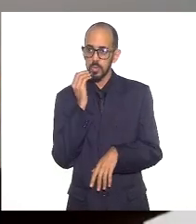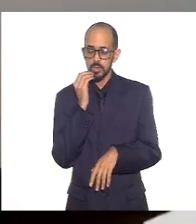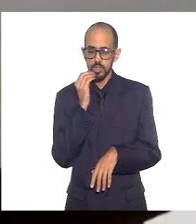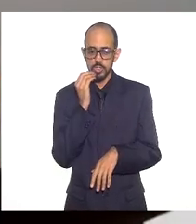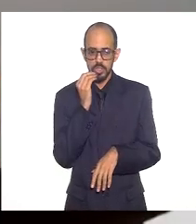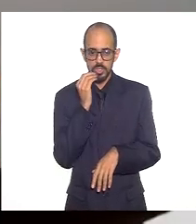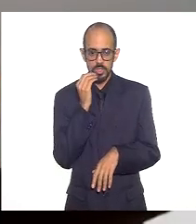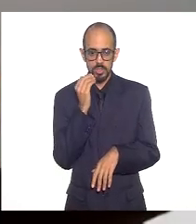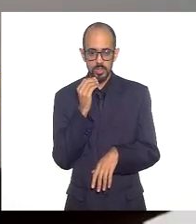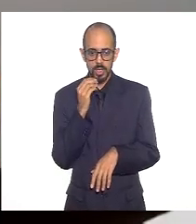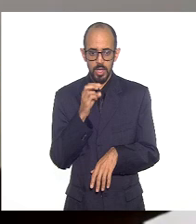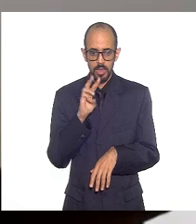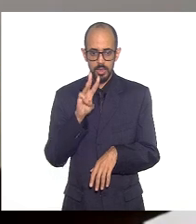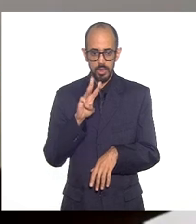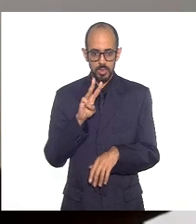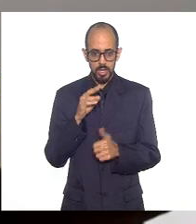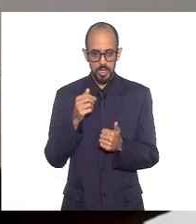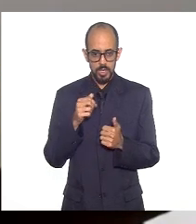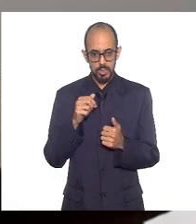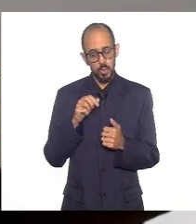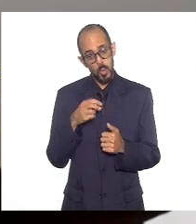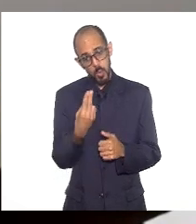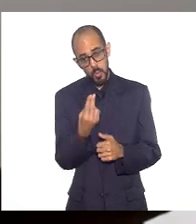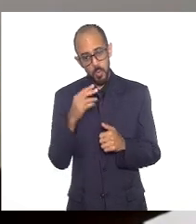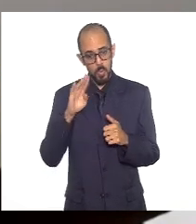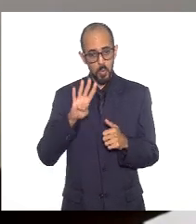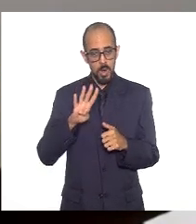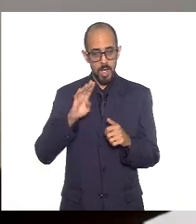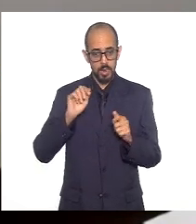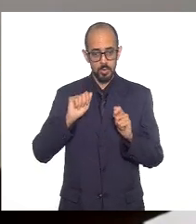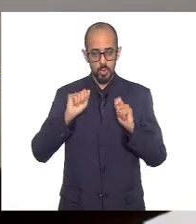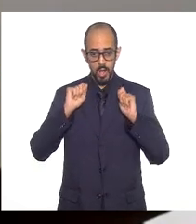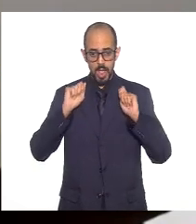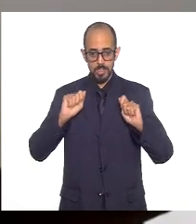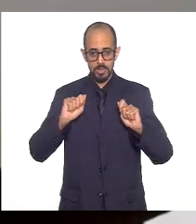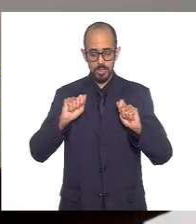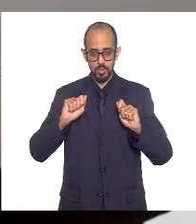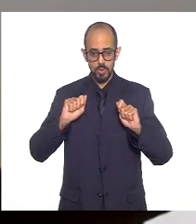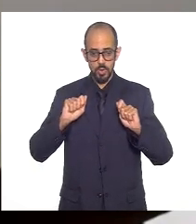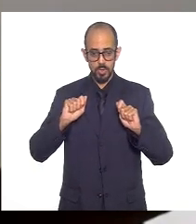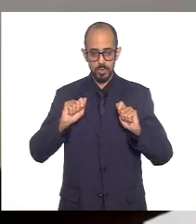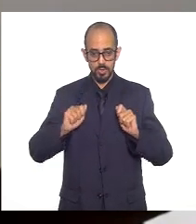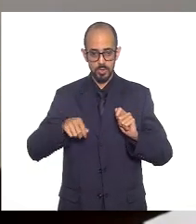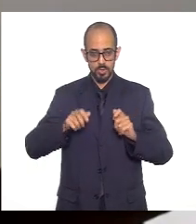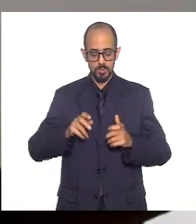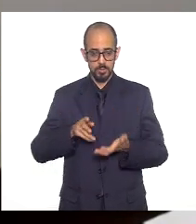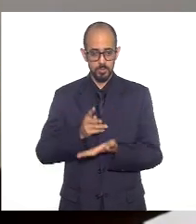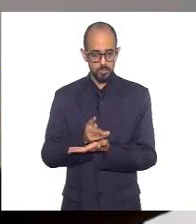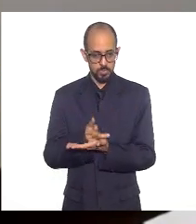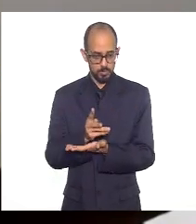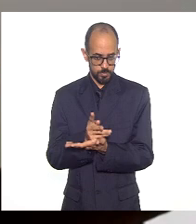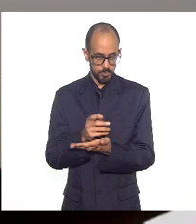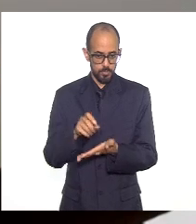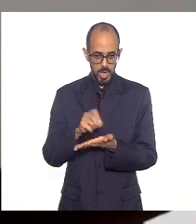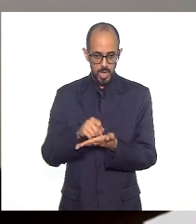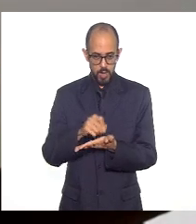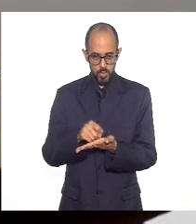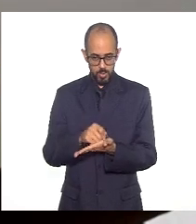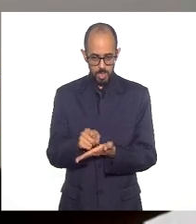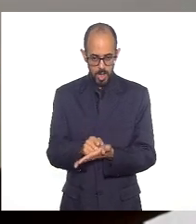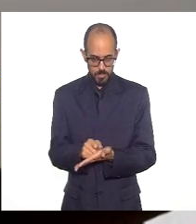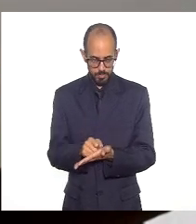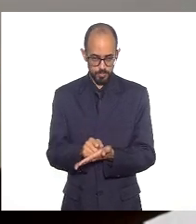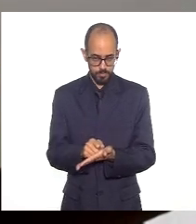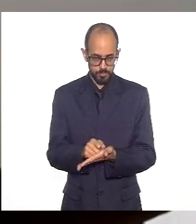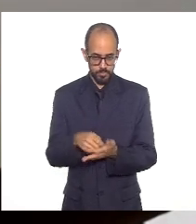assessores legislativos permanentes para acompanhar, anotar, registrar, porque as propostas não são poucas. Eu queria trocar em